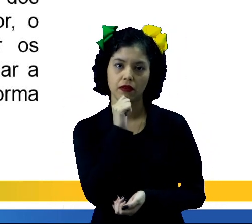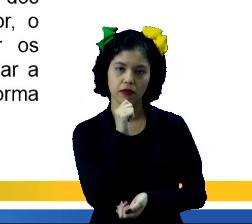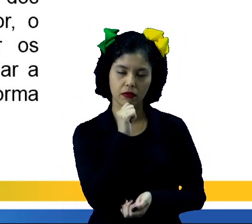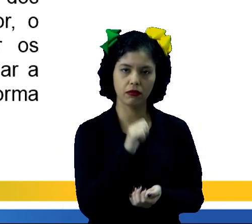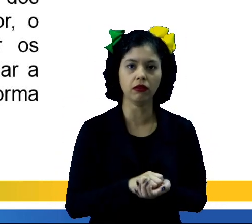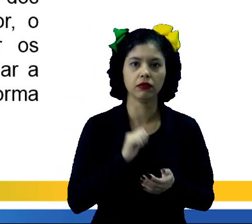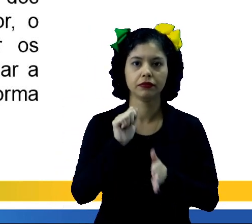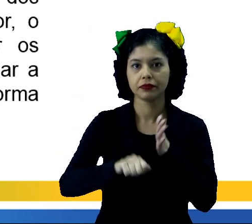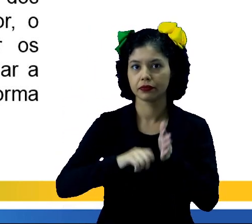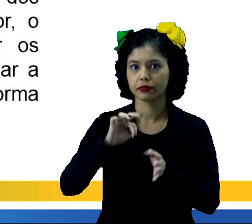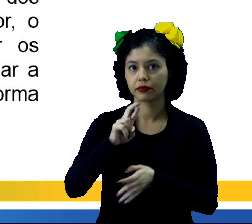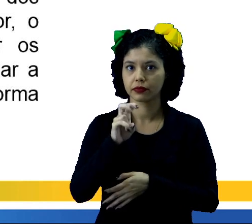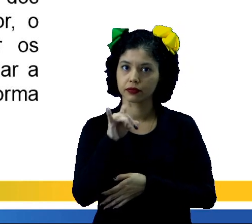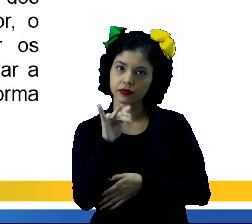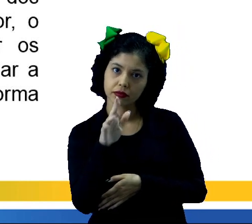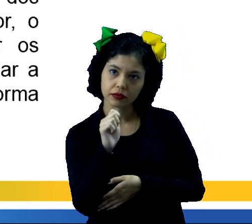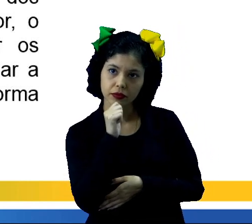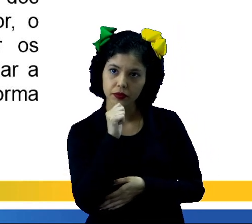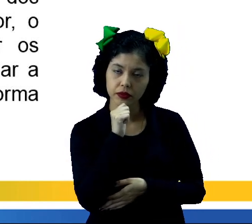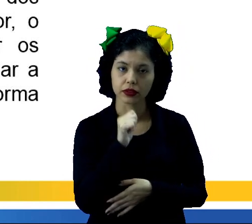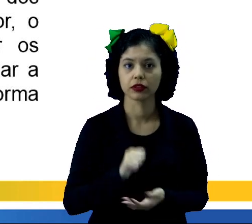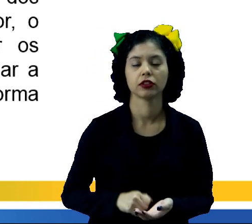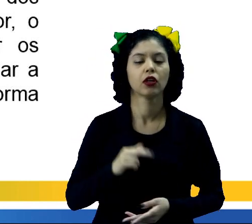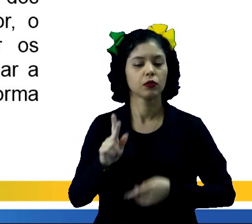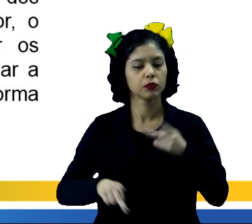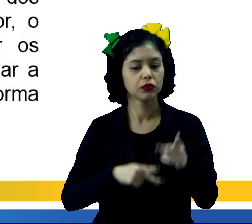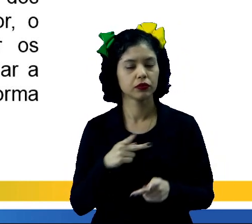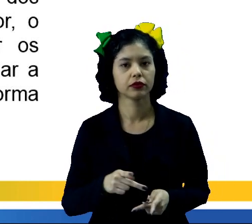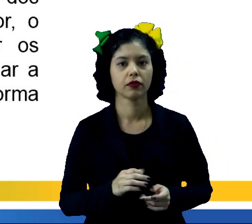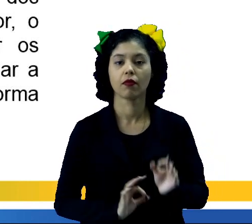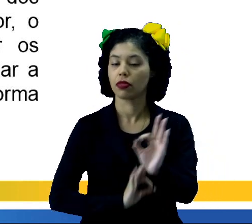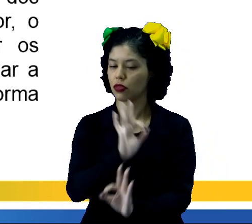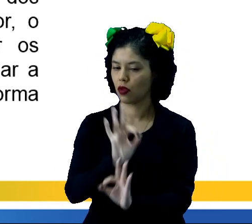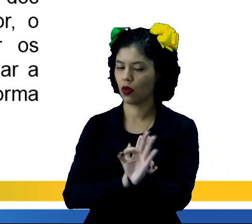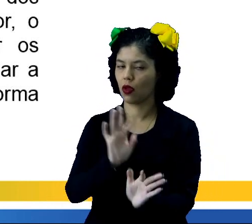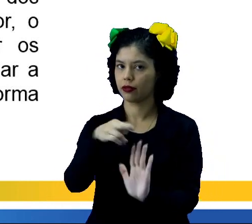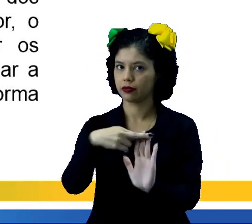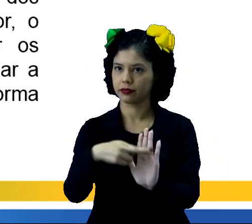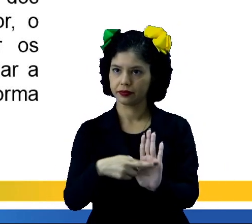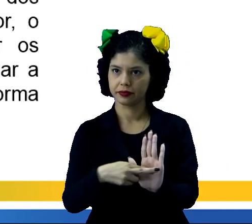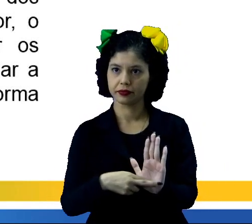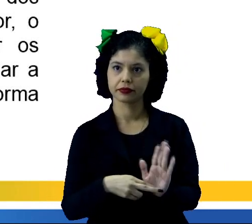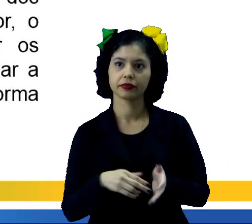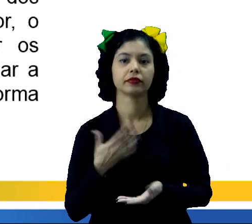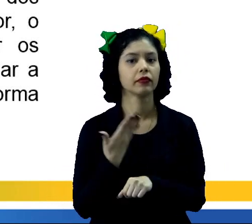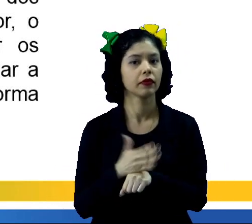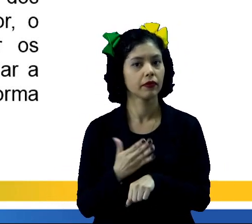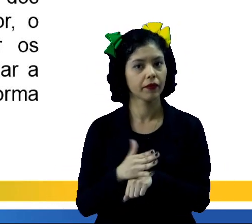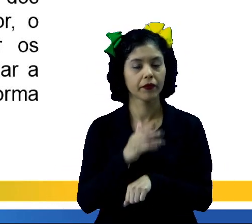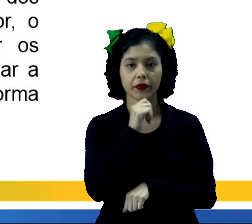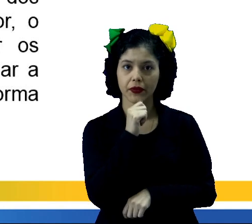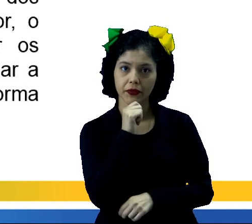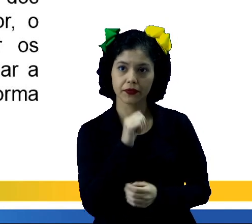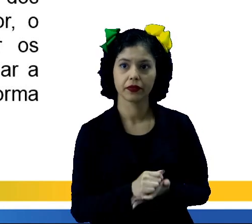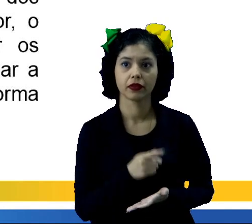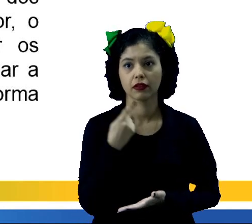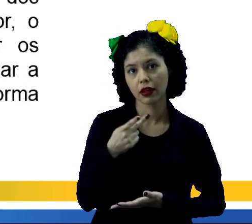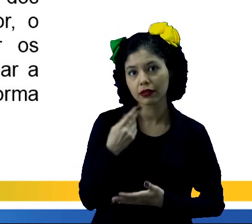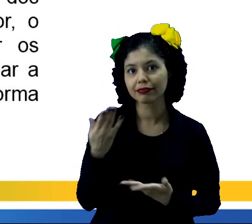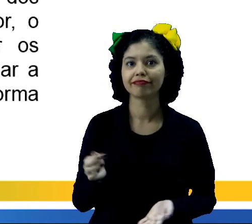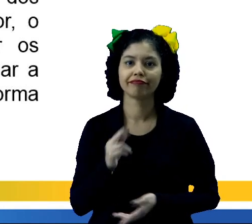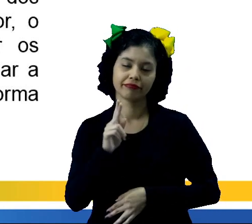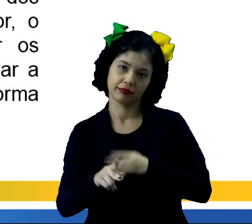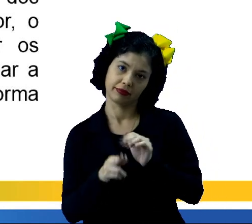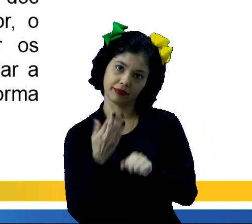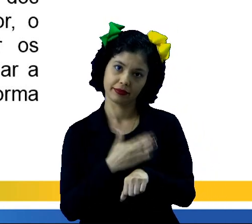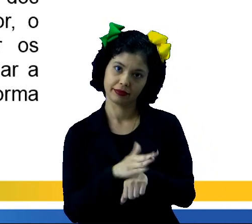a metrópole é a potência civilizada, que vem trazer ordem à colônia. Na prática, os métodos ditos